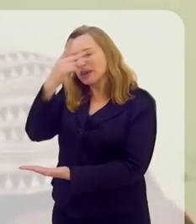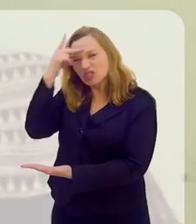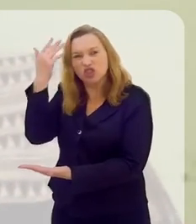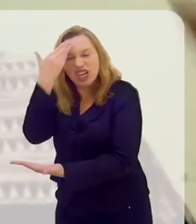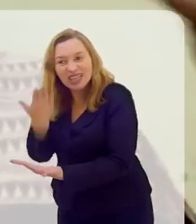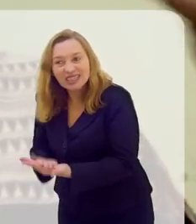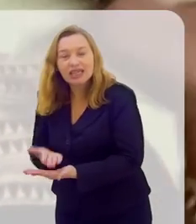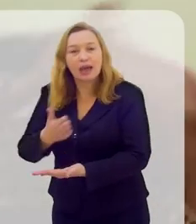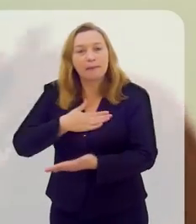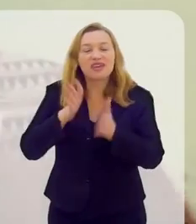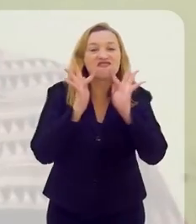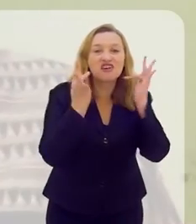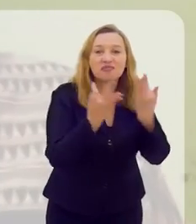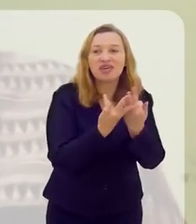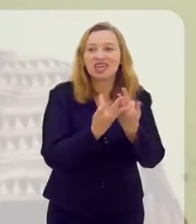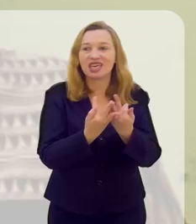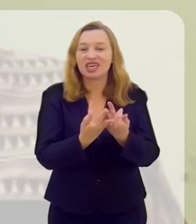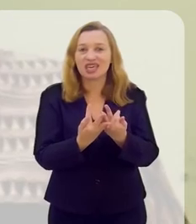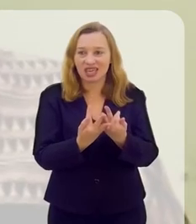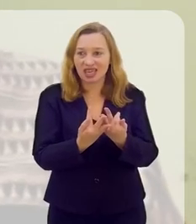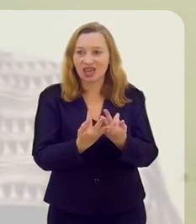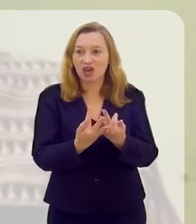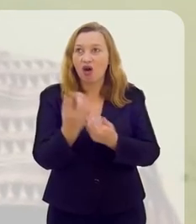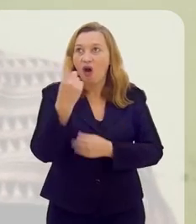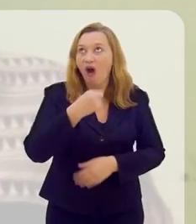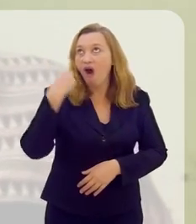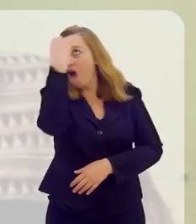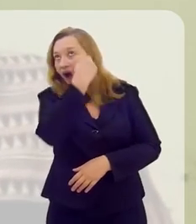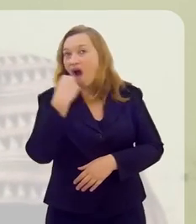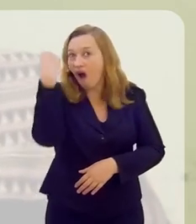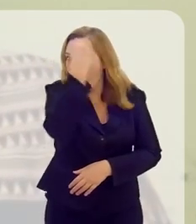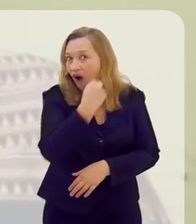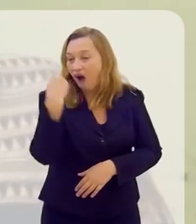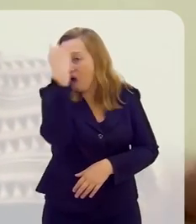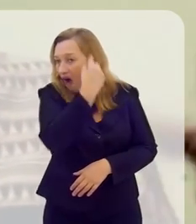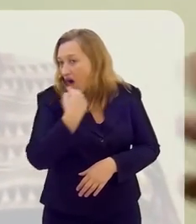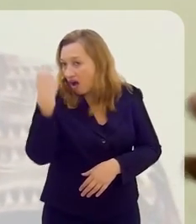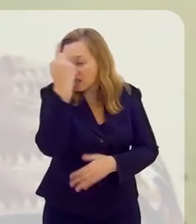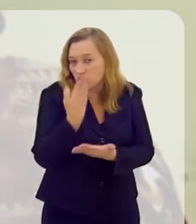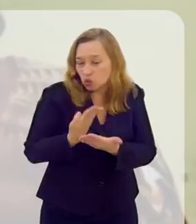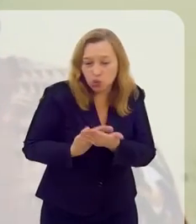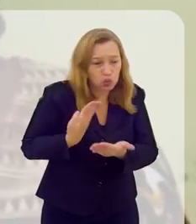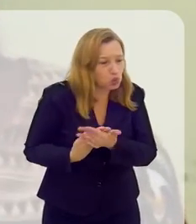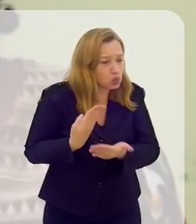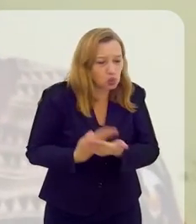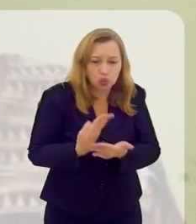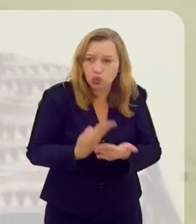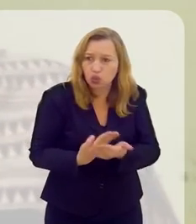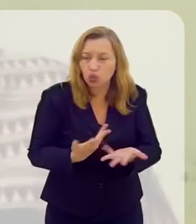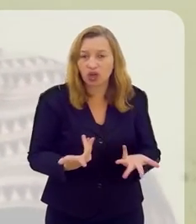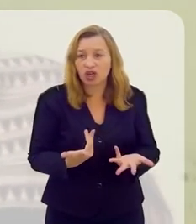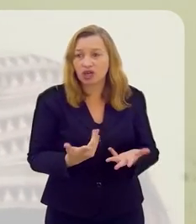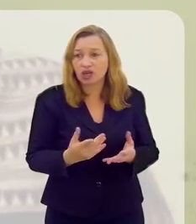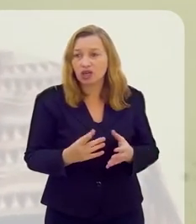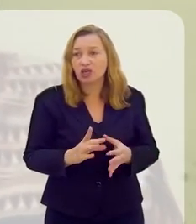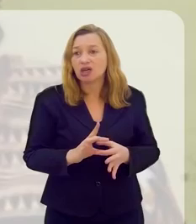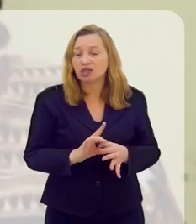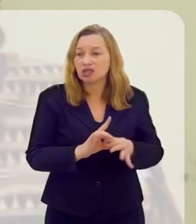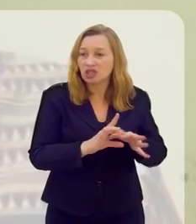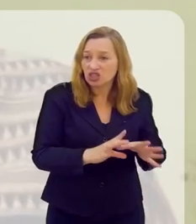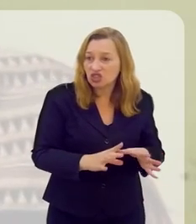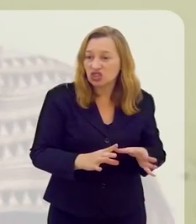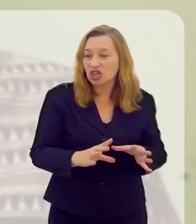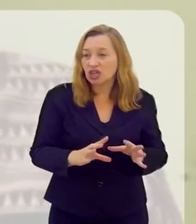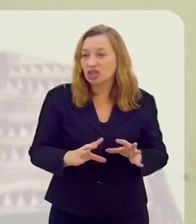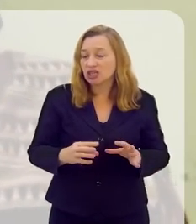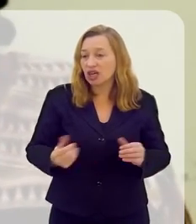que acreditaram em mim, com a minha família, com horas que eu abri mão de estar com eles, com meu marido me apoiando,